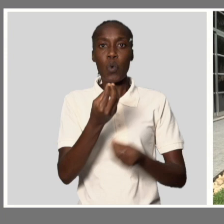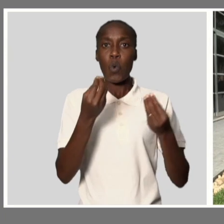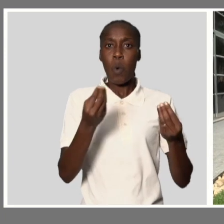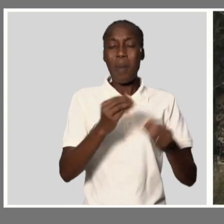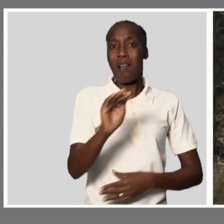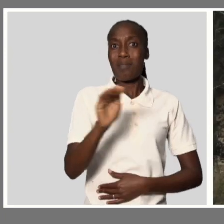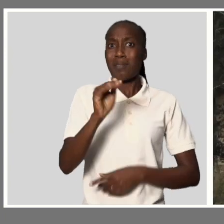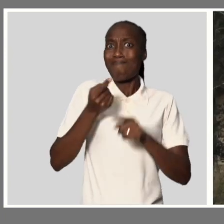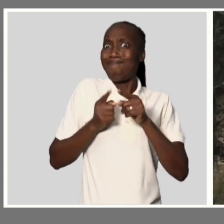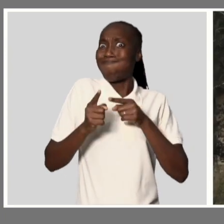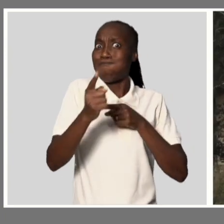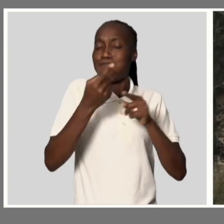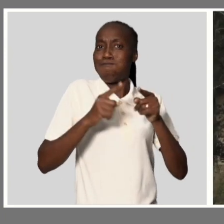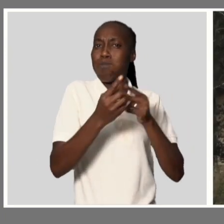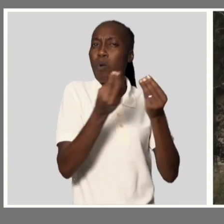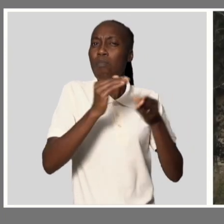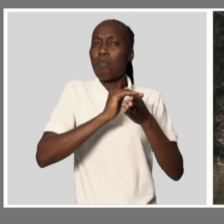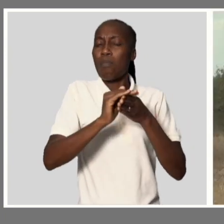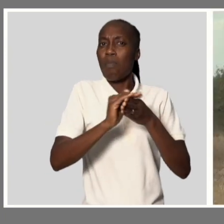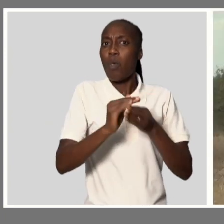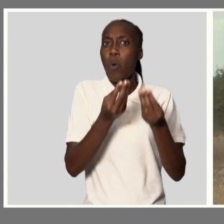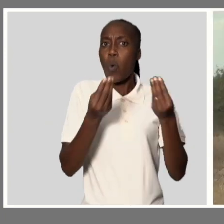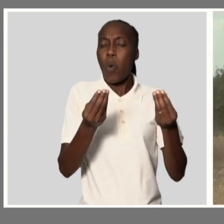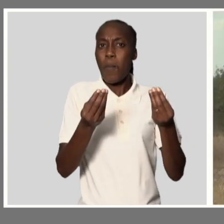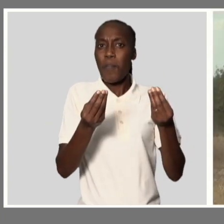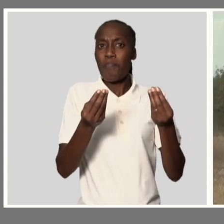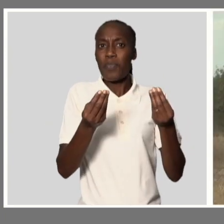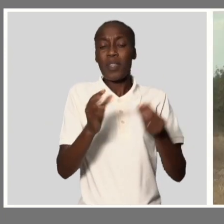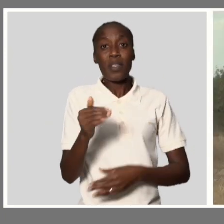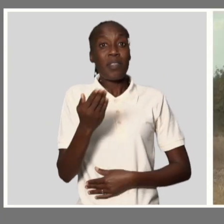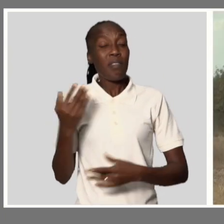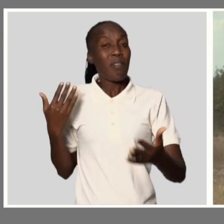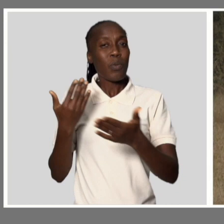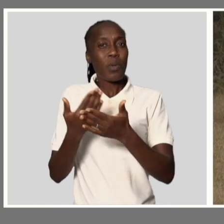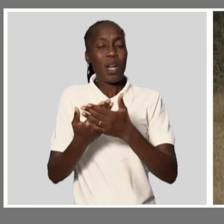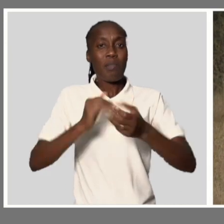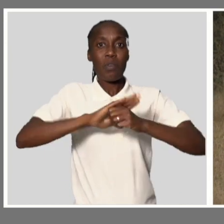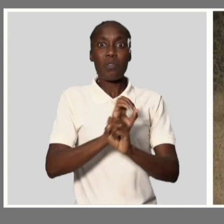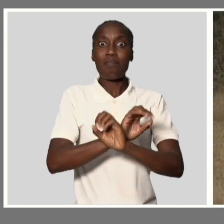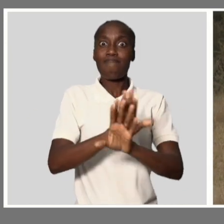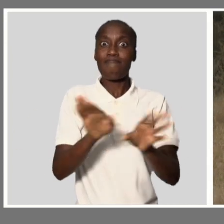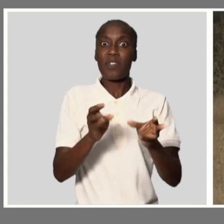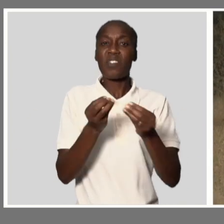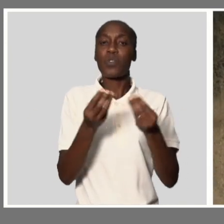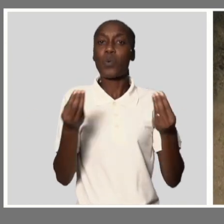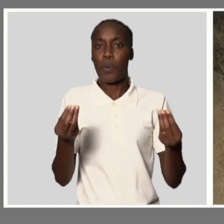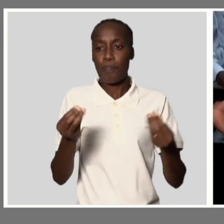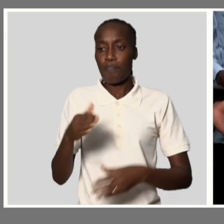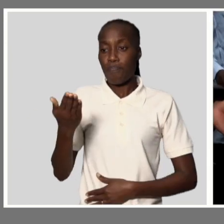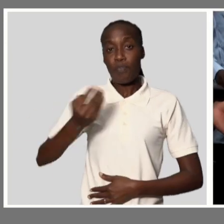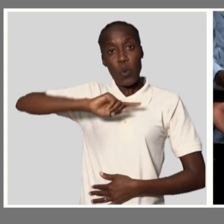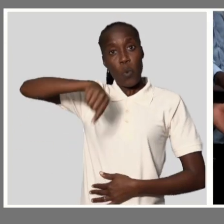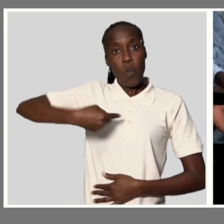condições das zonas rurais na implementação de modelos alternativos durante a pandemia da Covid-19.